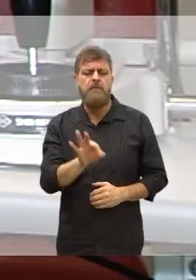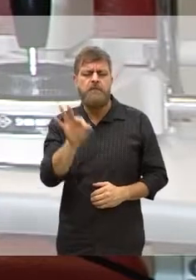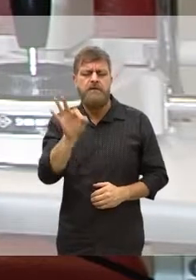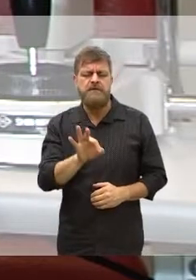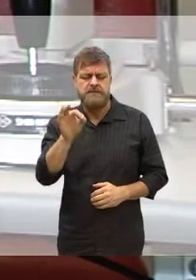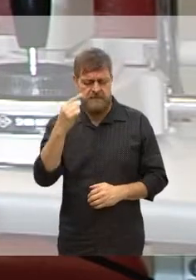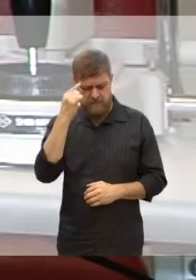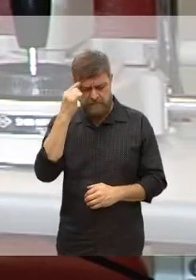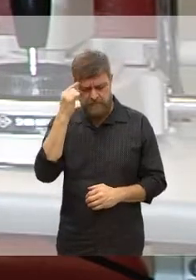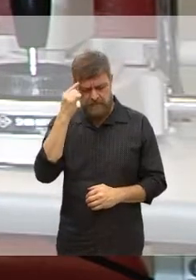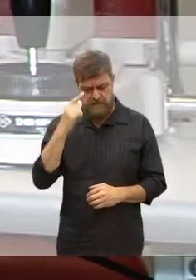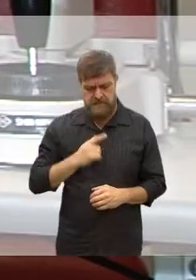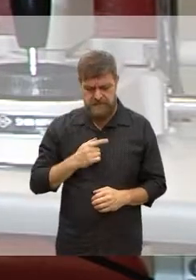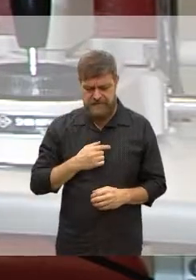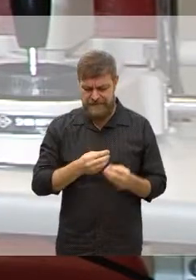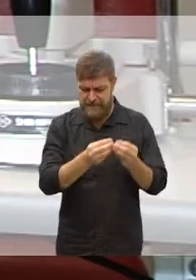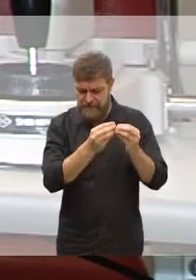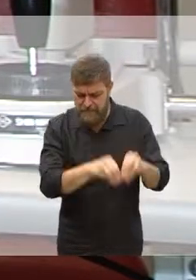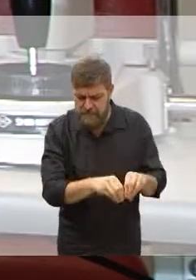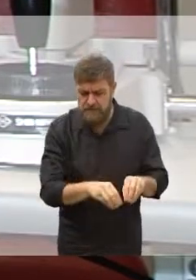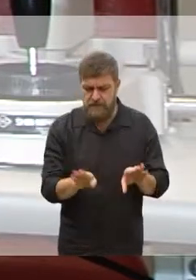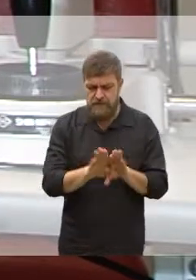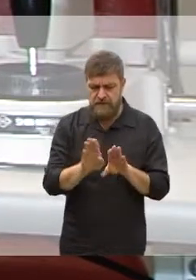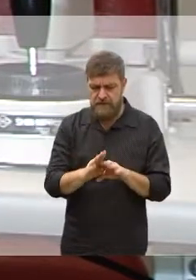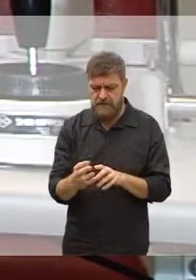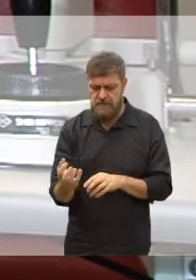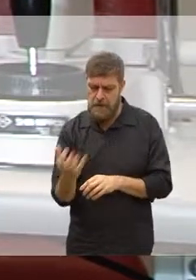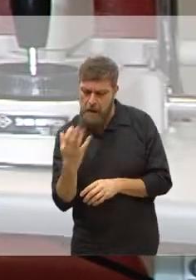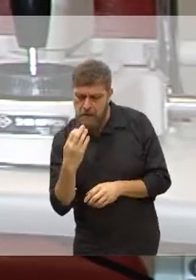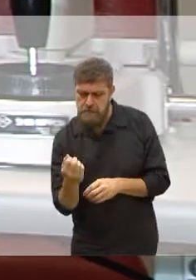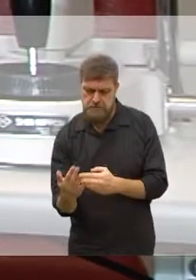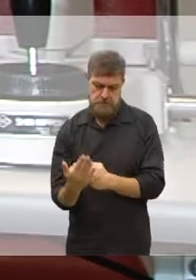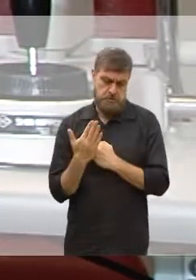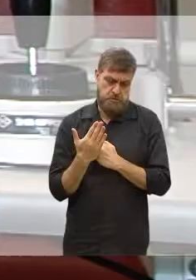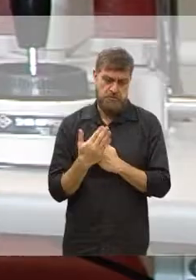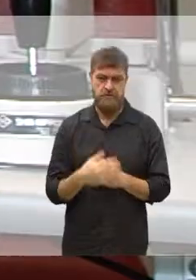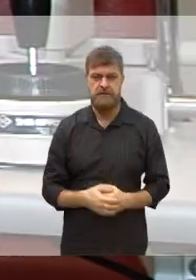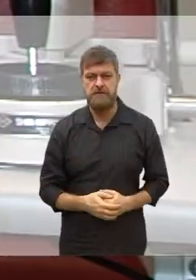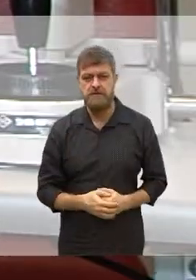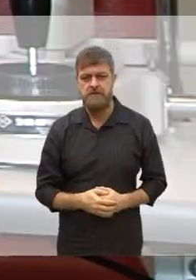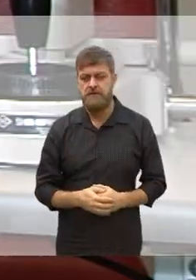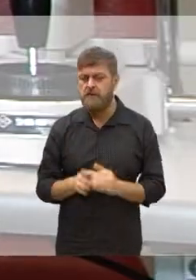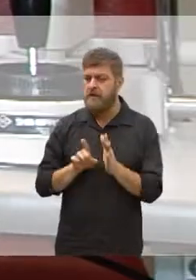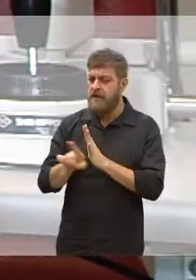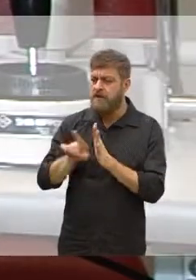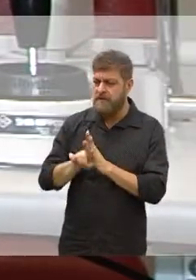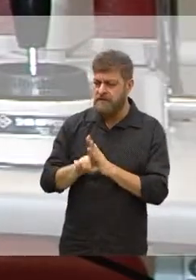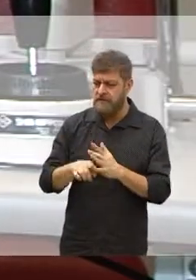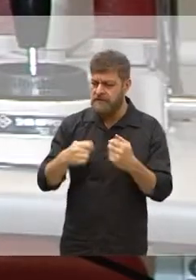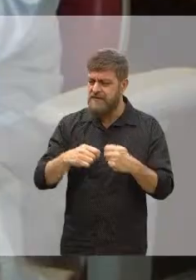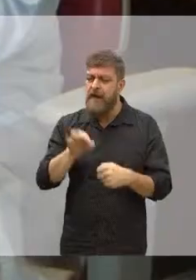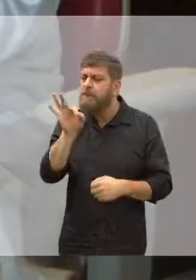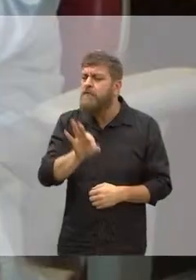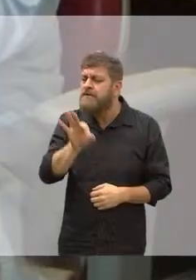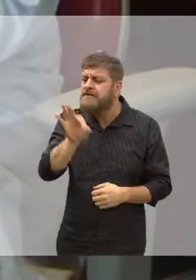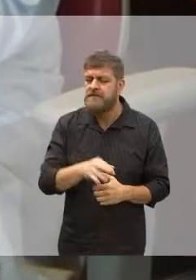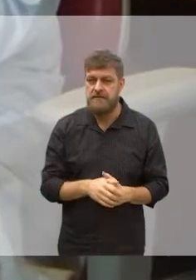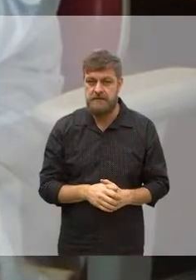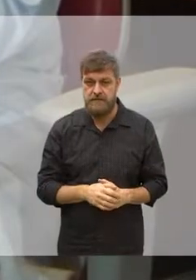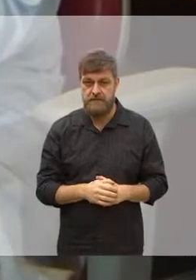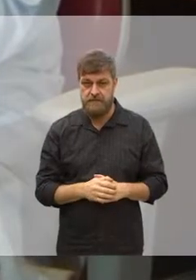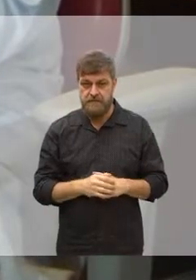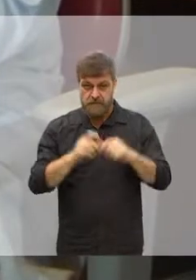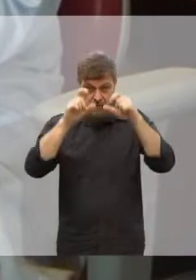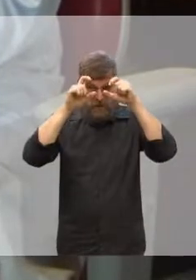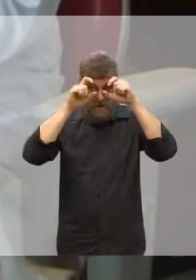então, pensando na parte prejudicial e benéfica desse filtro? Quanto se deve ter de porcentagem? Essas lentes,